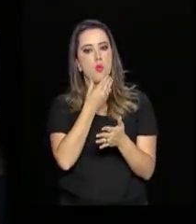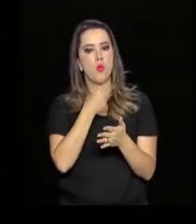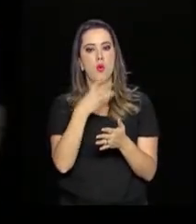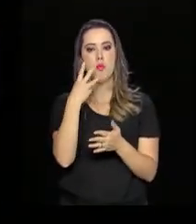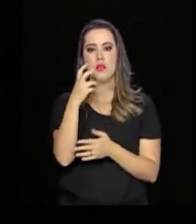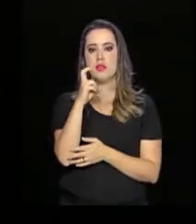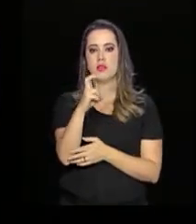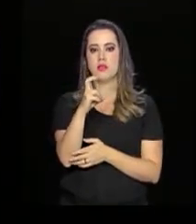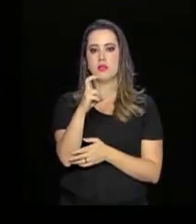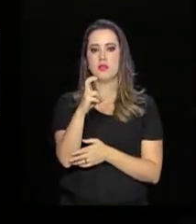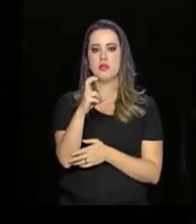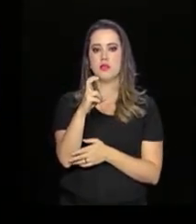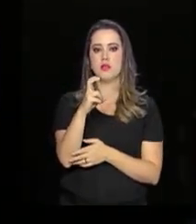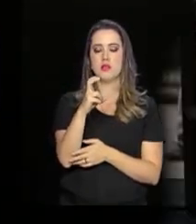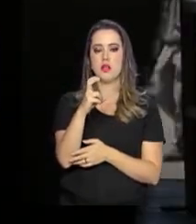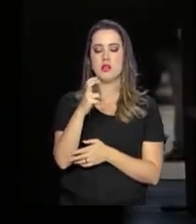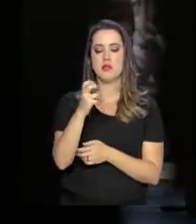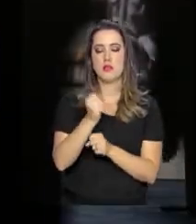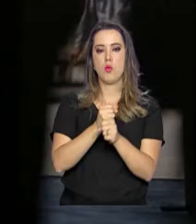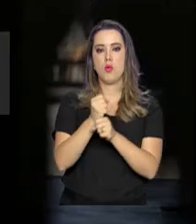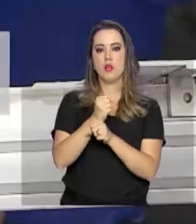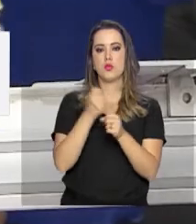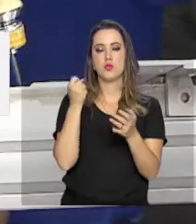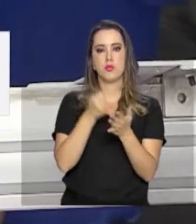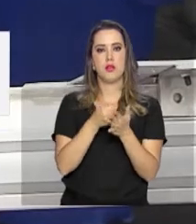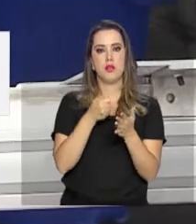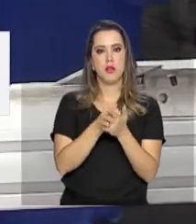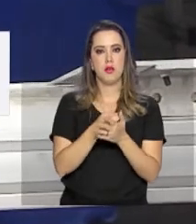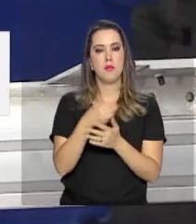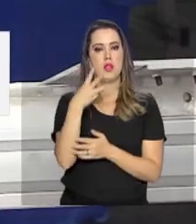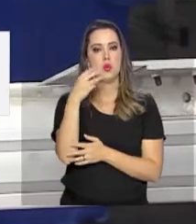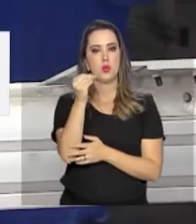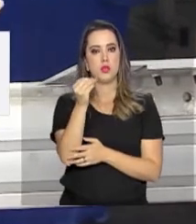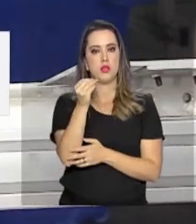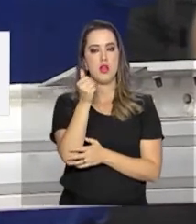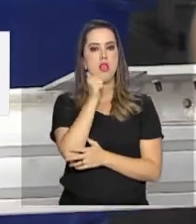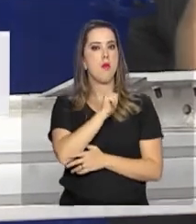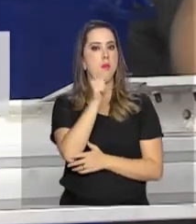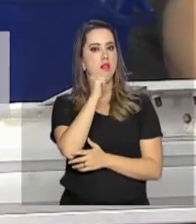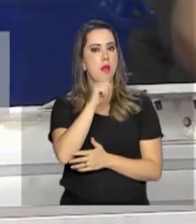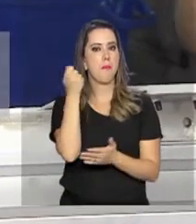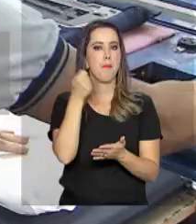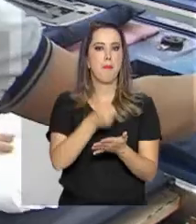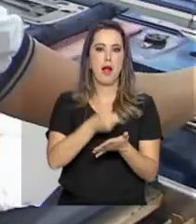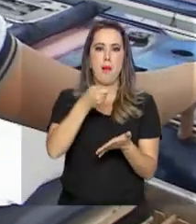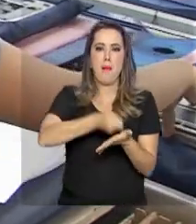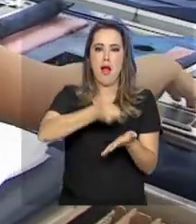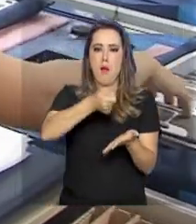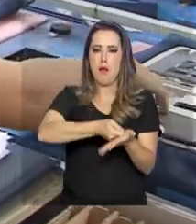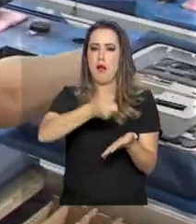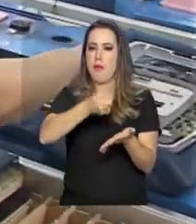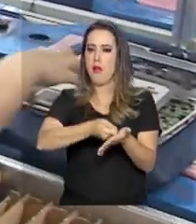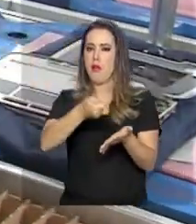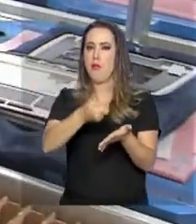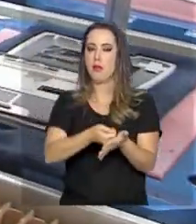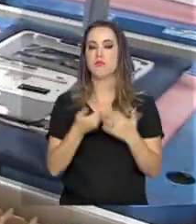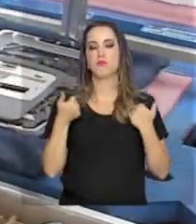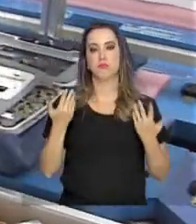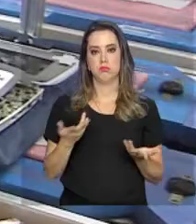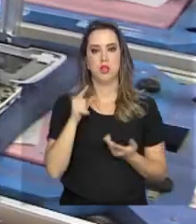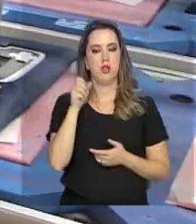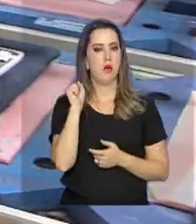35 anos de pagamentos no caso dos homens e 30 anos no caso das mulheres para este tipo de aposentadoria